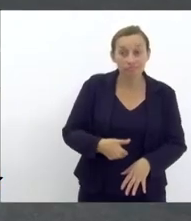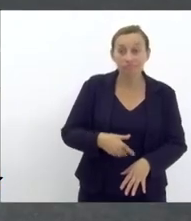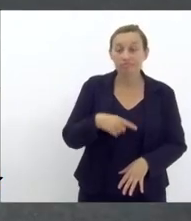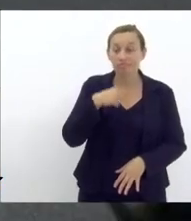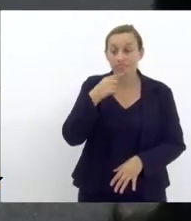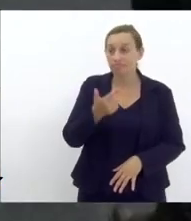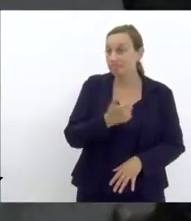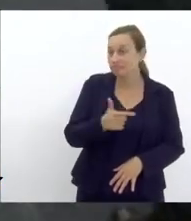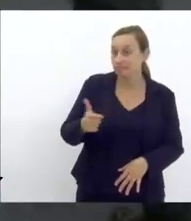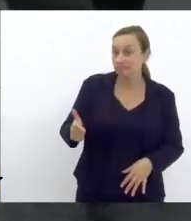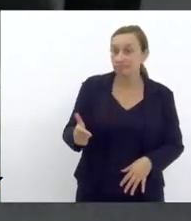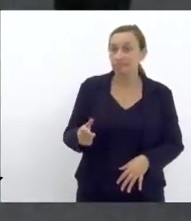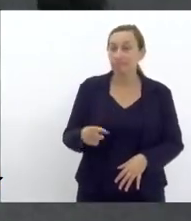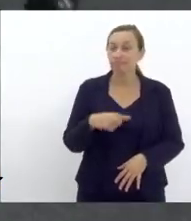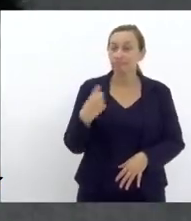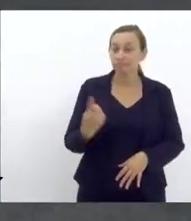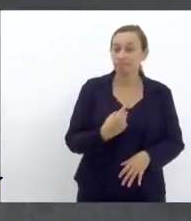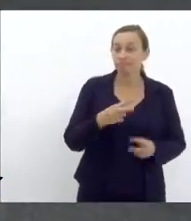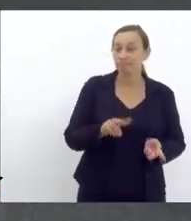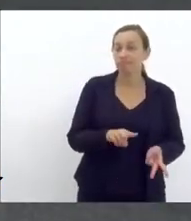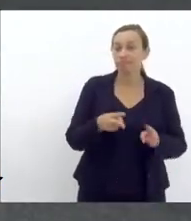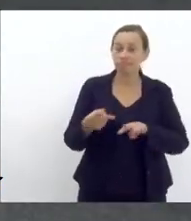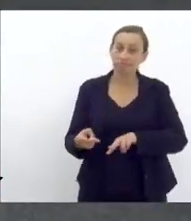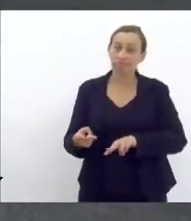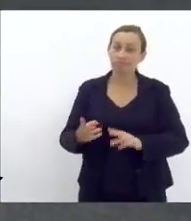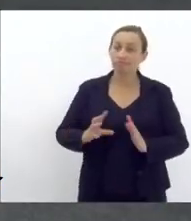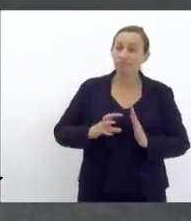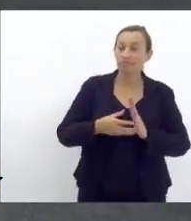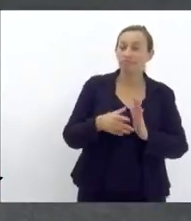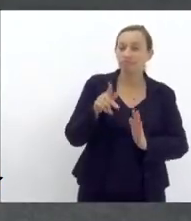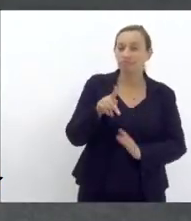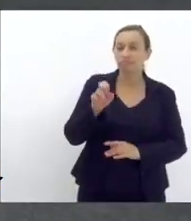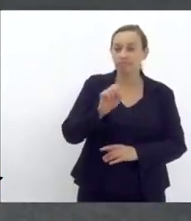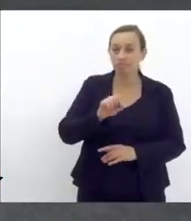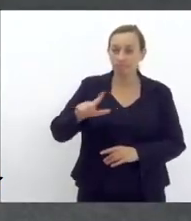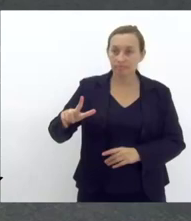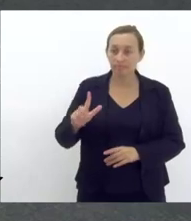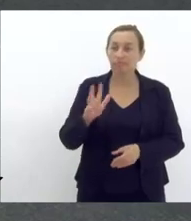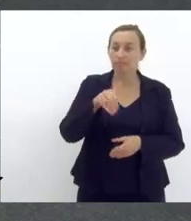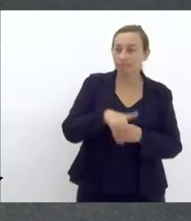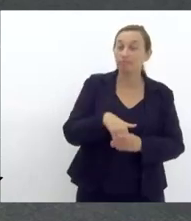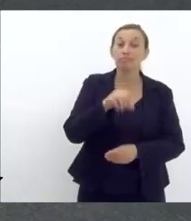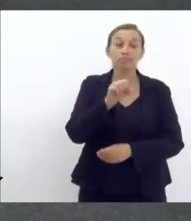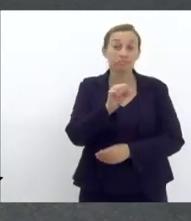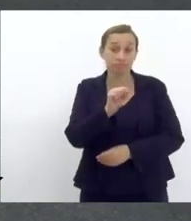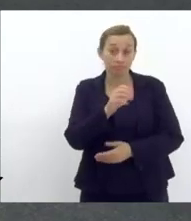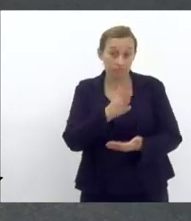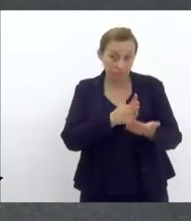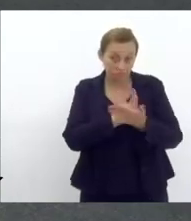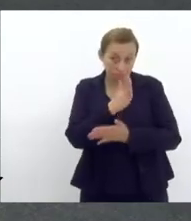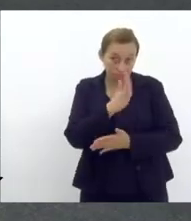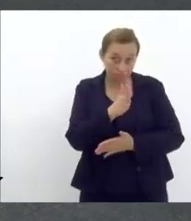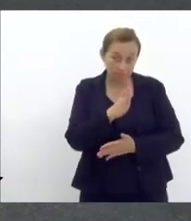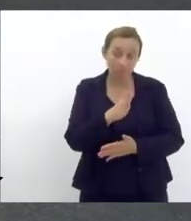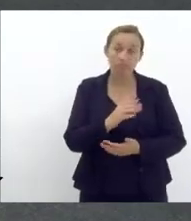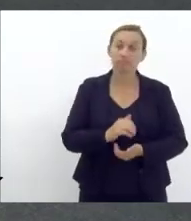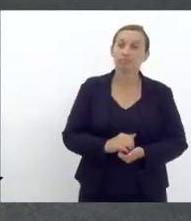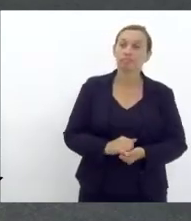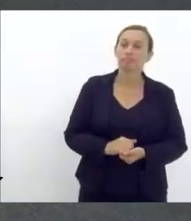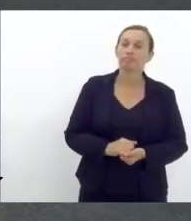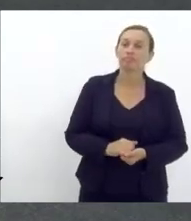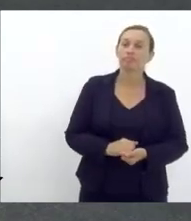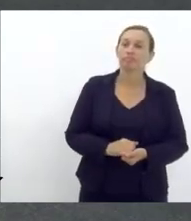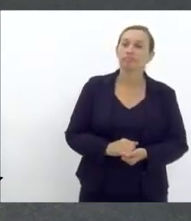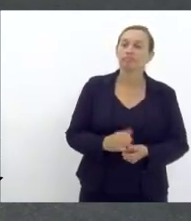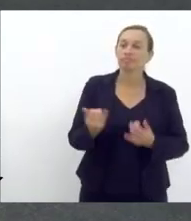dúvida nenhuma nós vamos encaminhar pela bancada do pessoal voto favorável a bancada do pessoal Tales